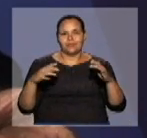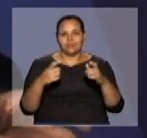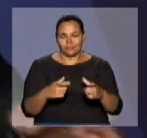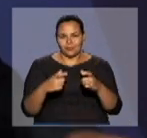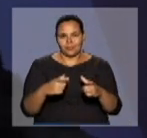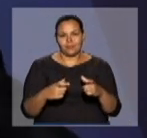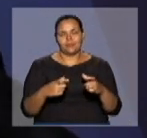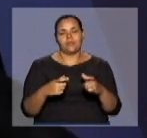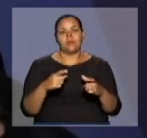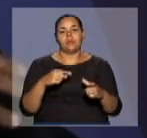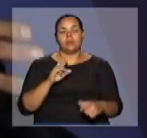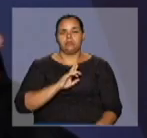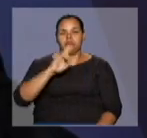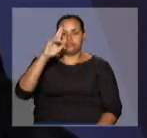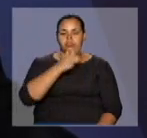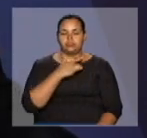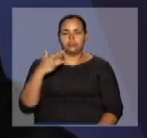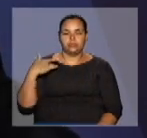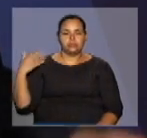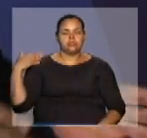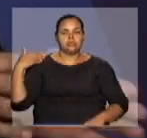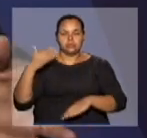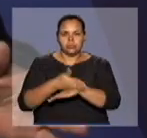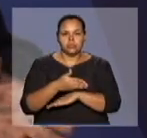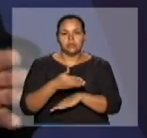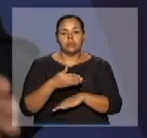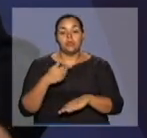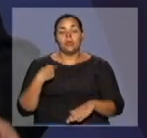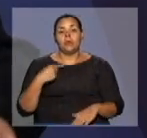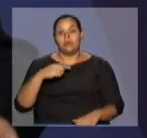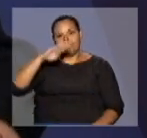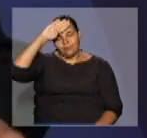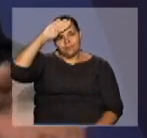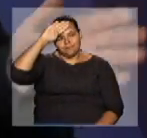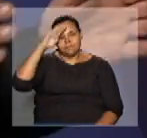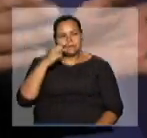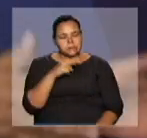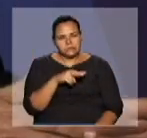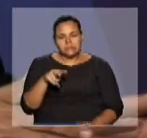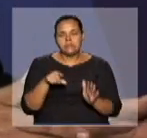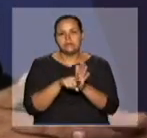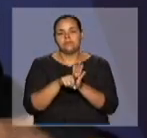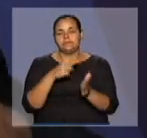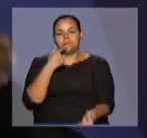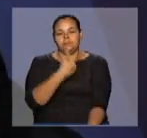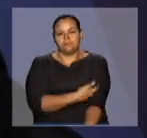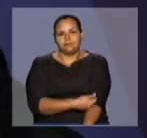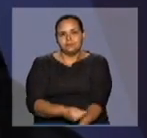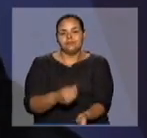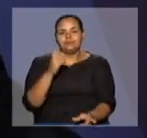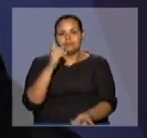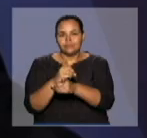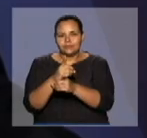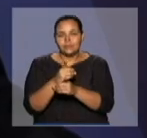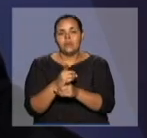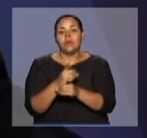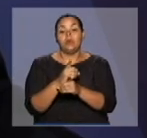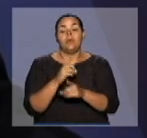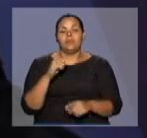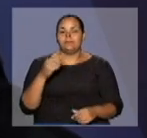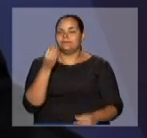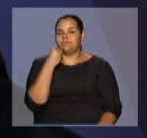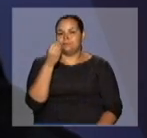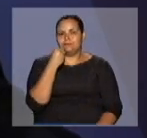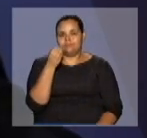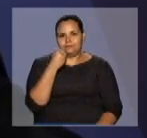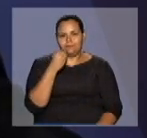região, as autoridades de saúde, diante de quadros febris, fazem os exames para identificar essas formas que são